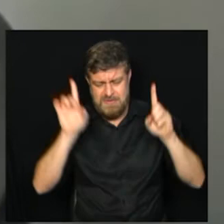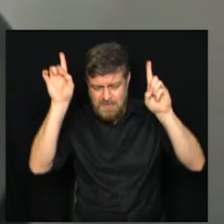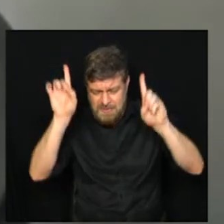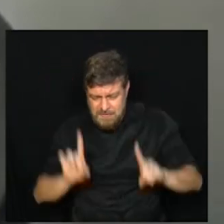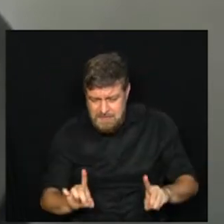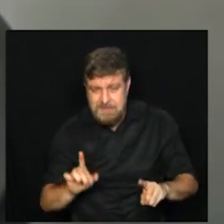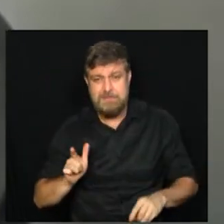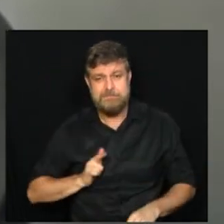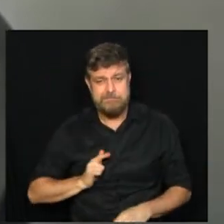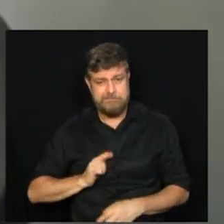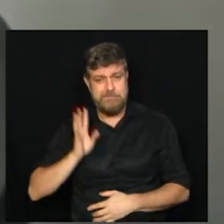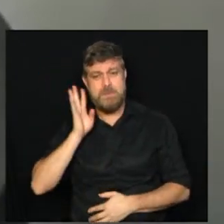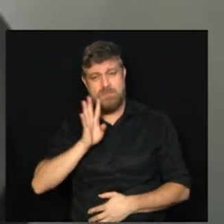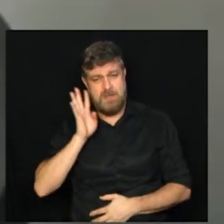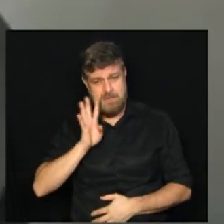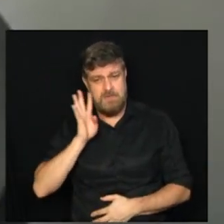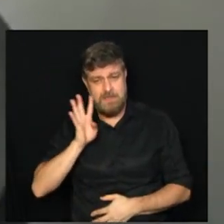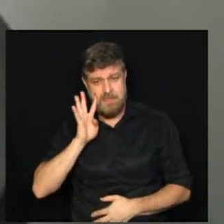muito bacana, muito